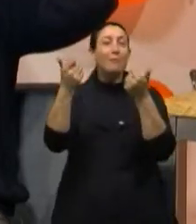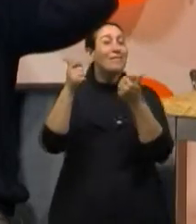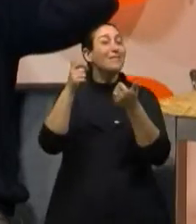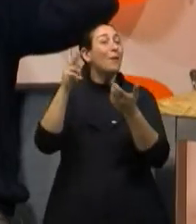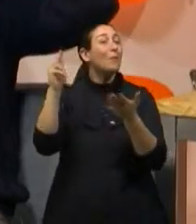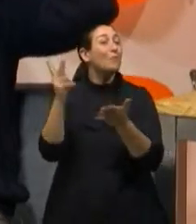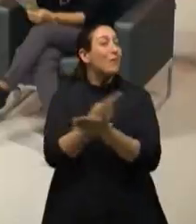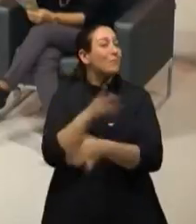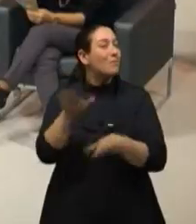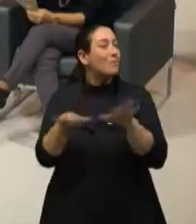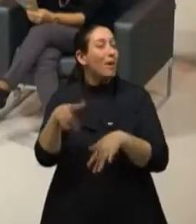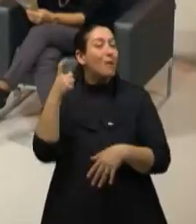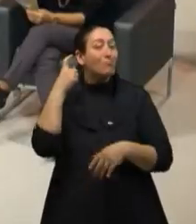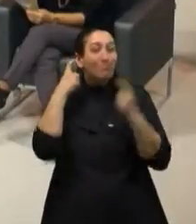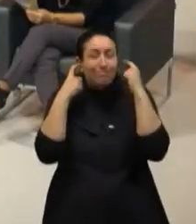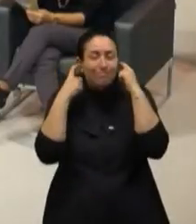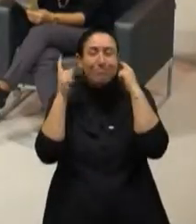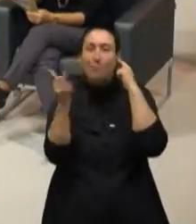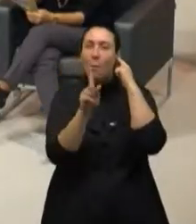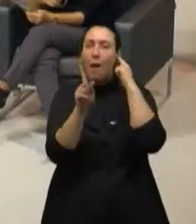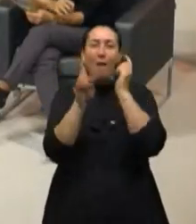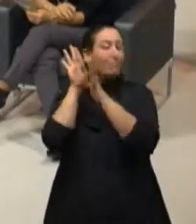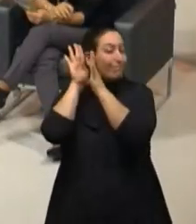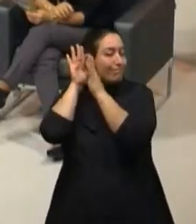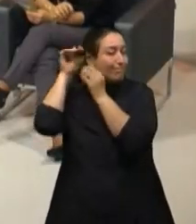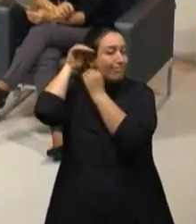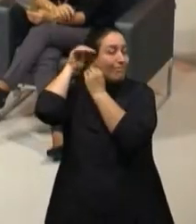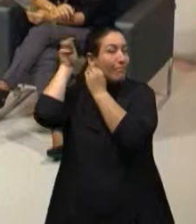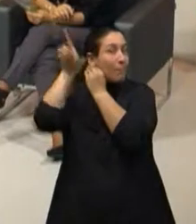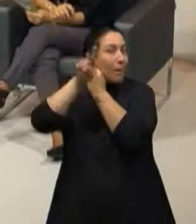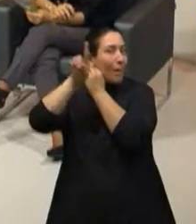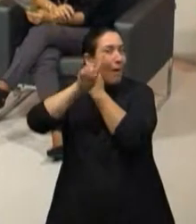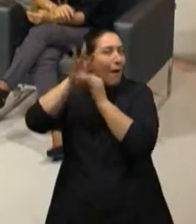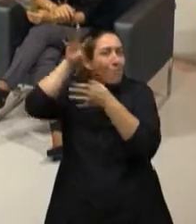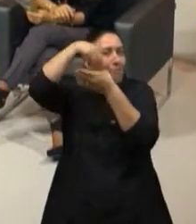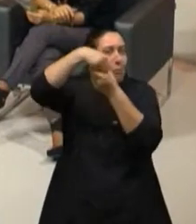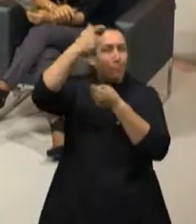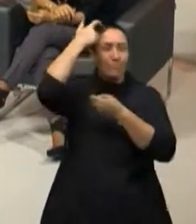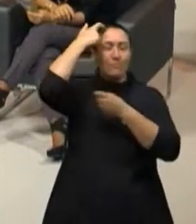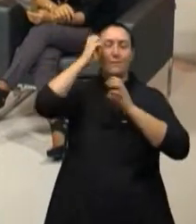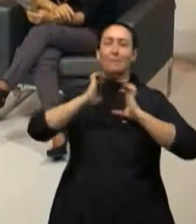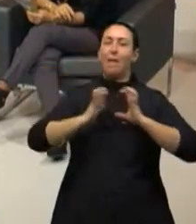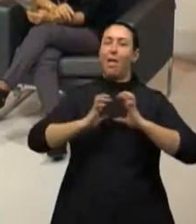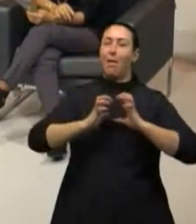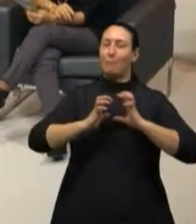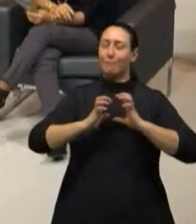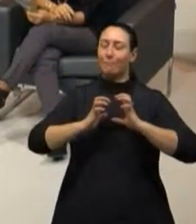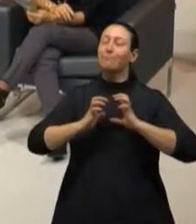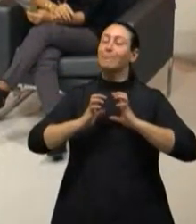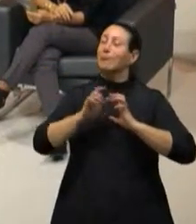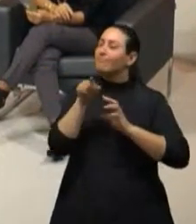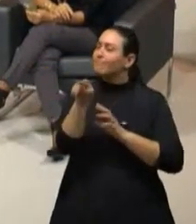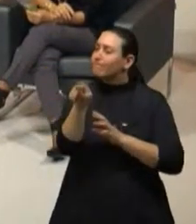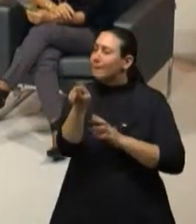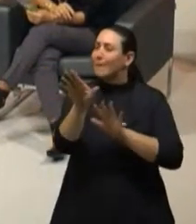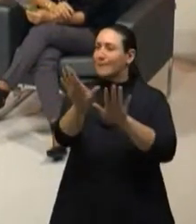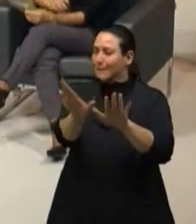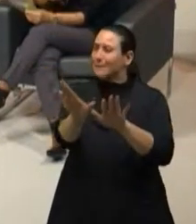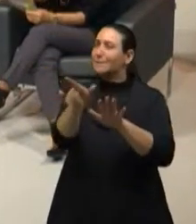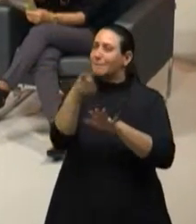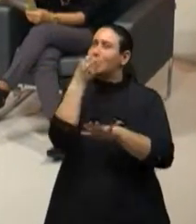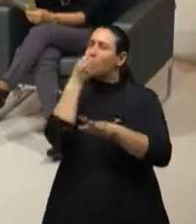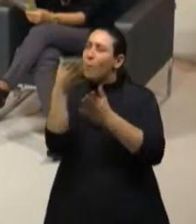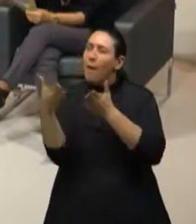cérebro aí já dá um outro atendimento e aí a gente vai fazer uma investigação mais profunda do que você está fazendo com o que tá